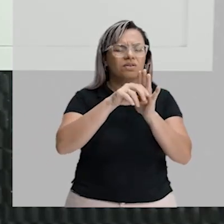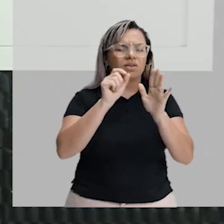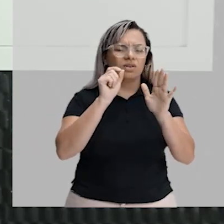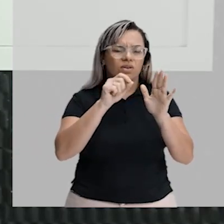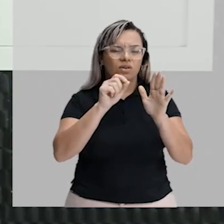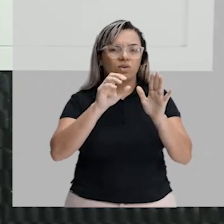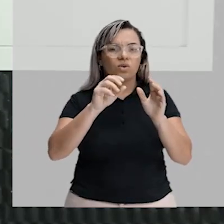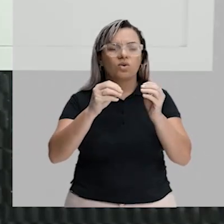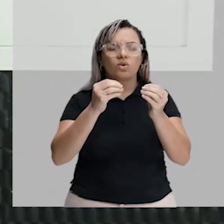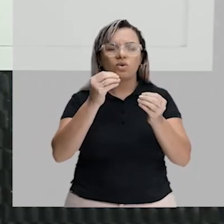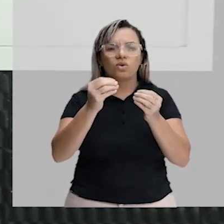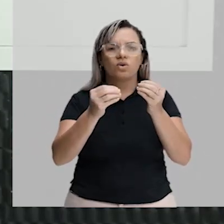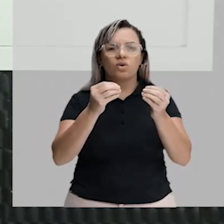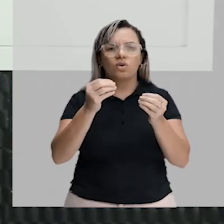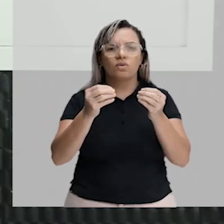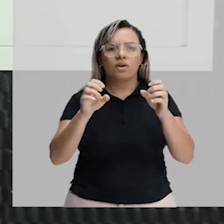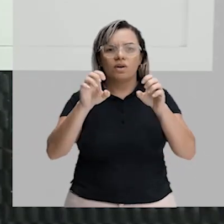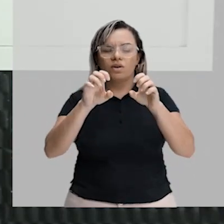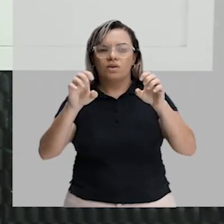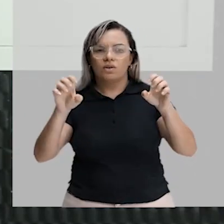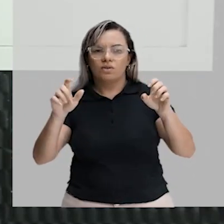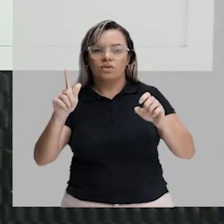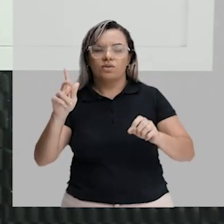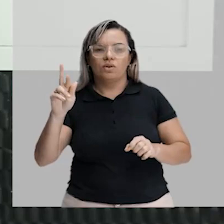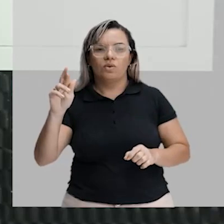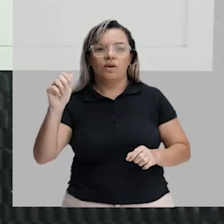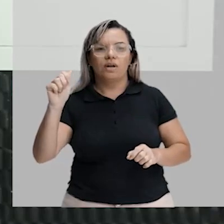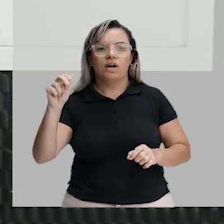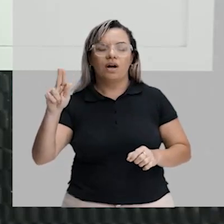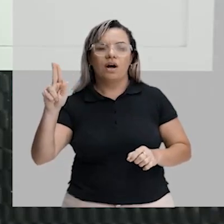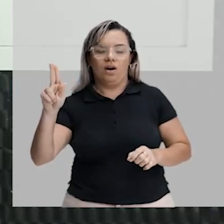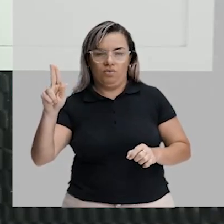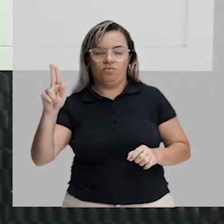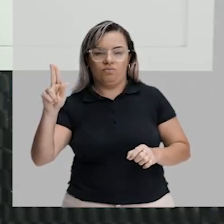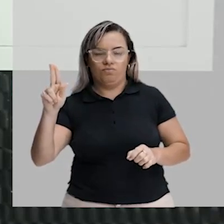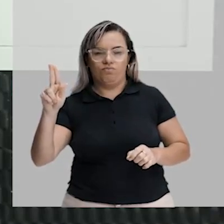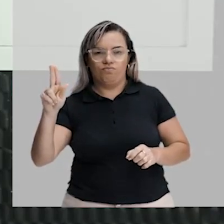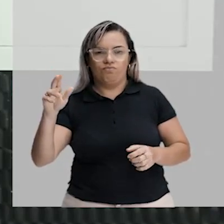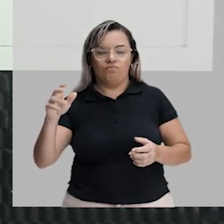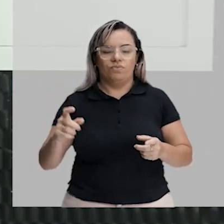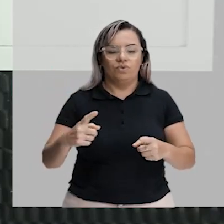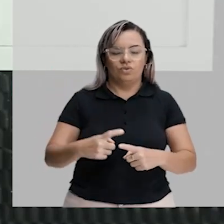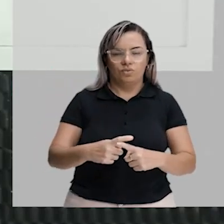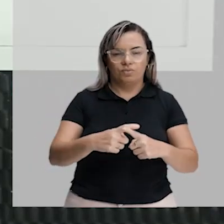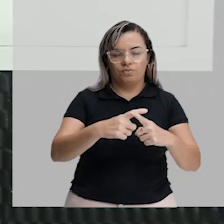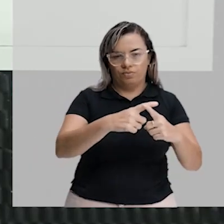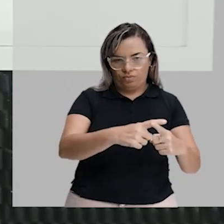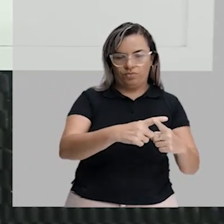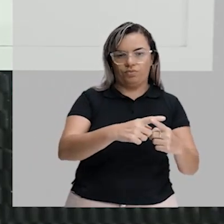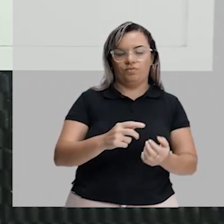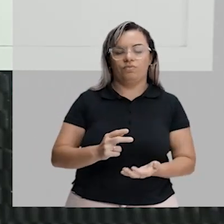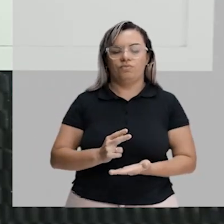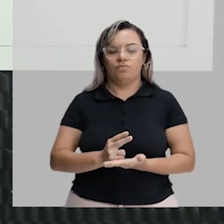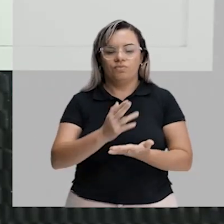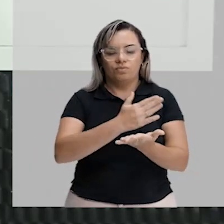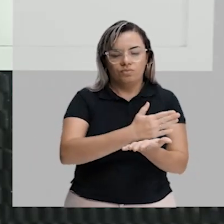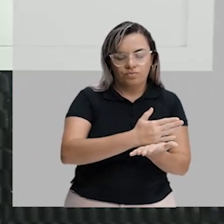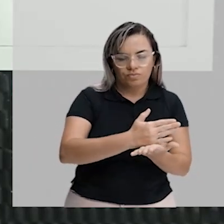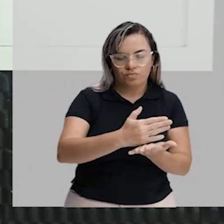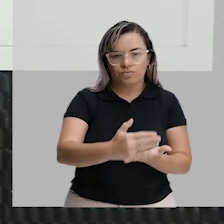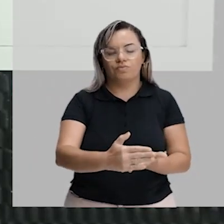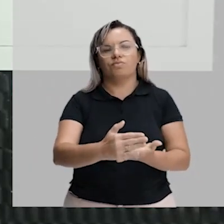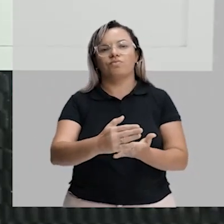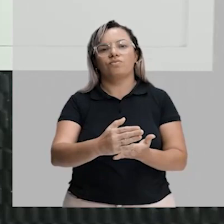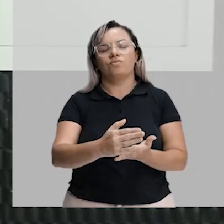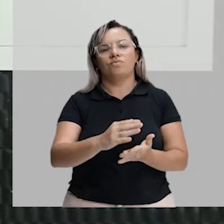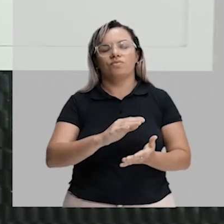determina o grau de um polinômio. Então, a gente já deu aquele pontapé inicial nesse conteúdo e agora a gente vai dar continuidade. Na aula de